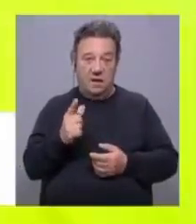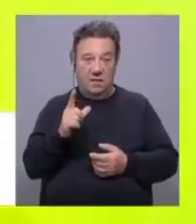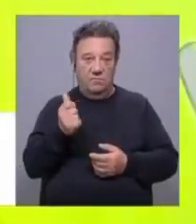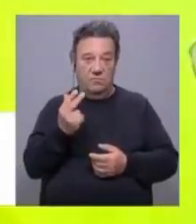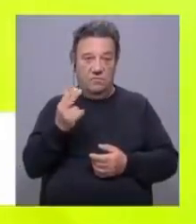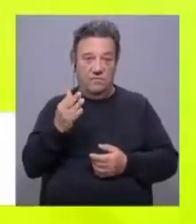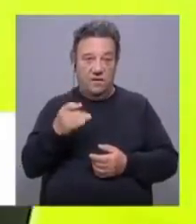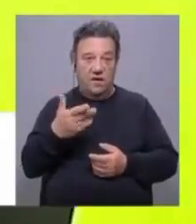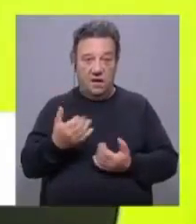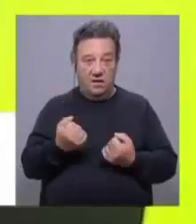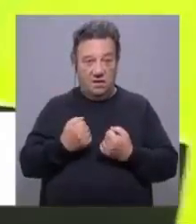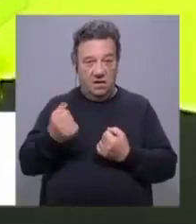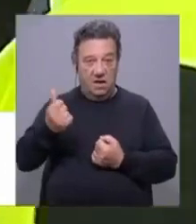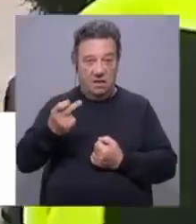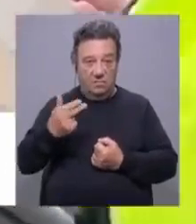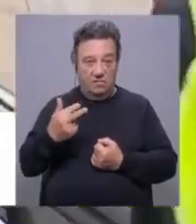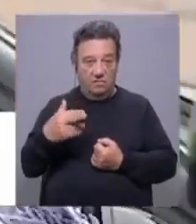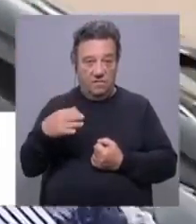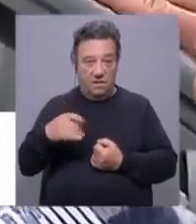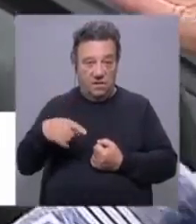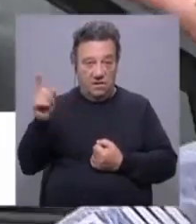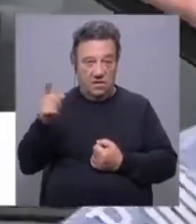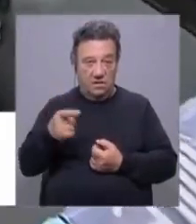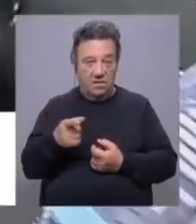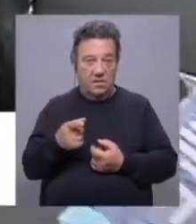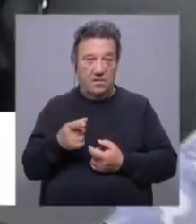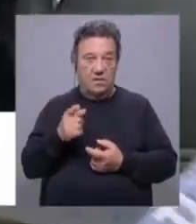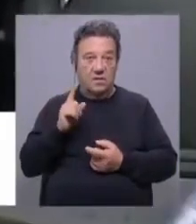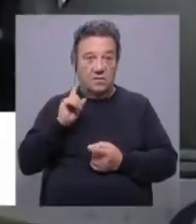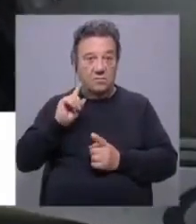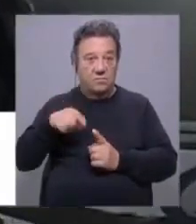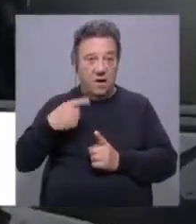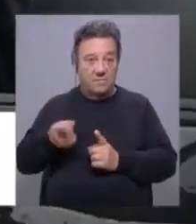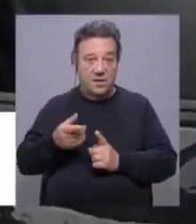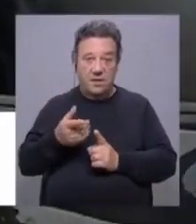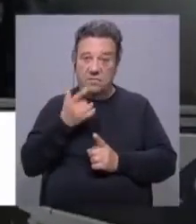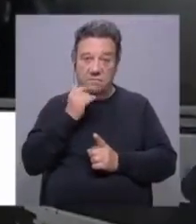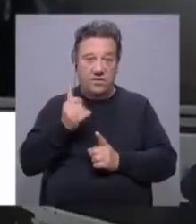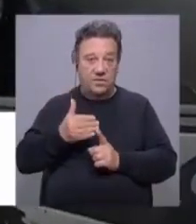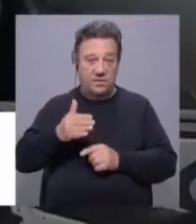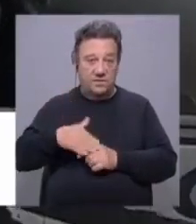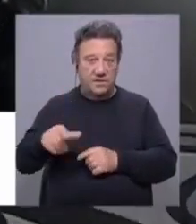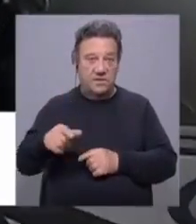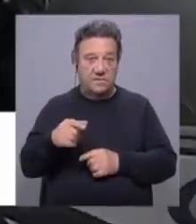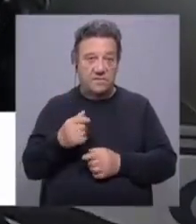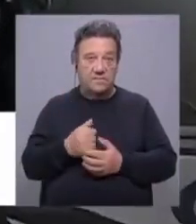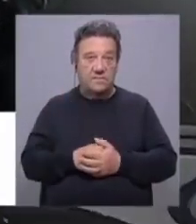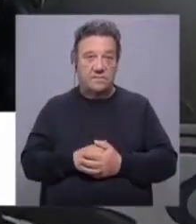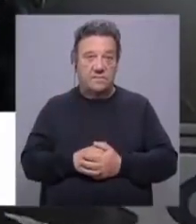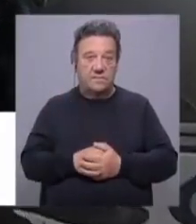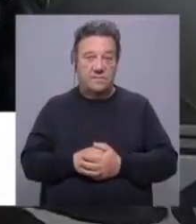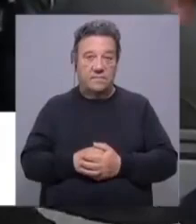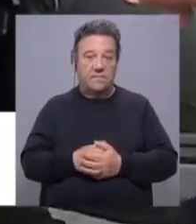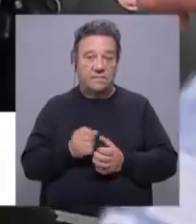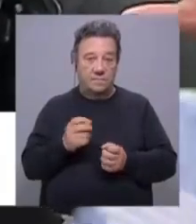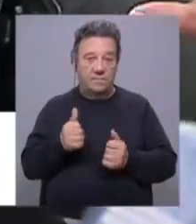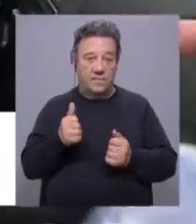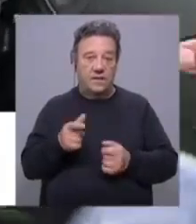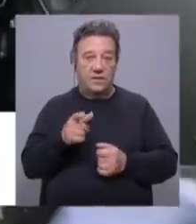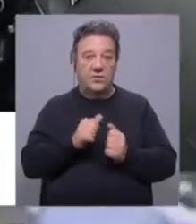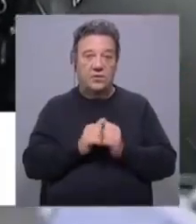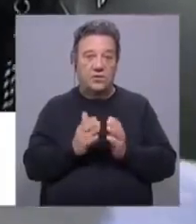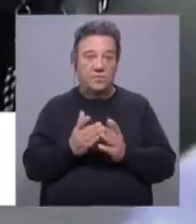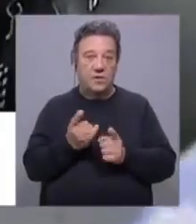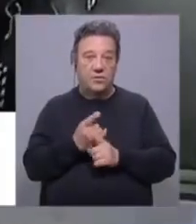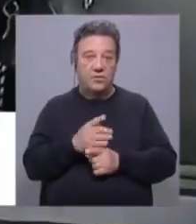E vão para Albufeira agora? Vamos. Então, a partir de amanhã não podem sair do concelho de fiscal. Tá bom. Pronto. Os seus documentos todos,